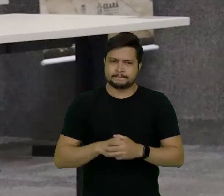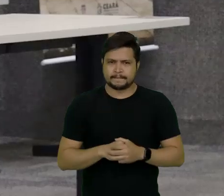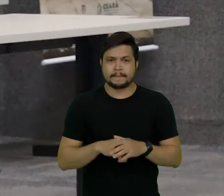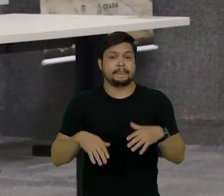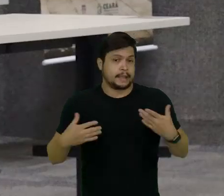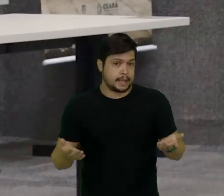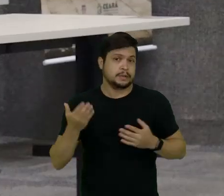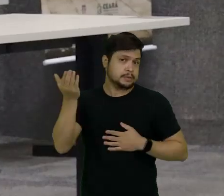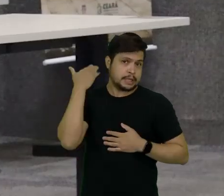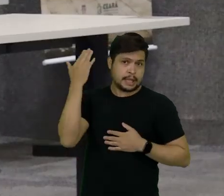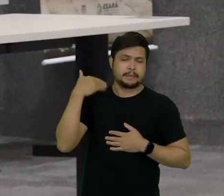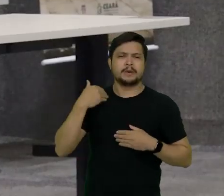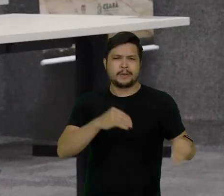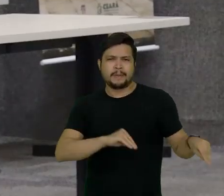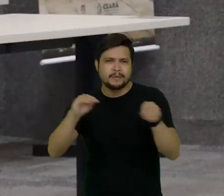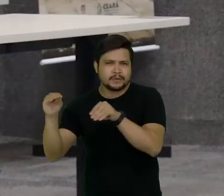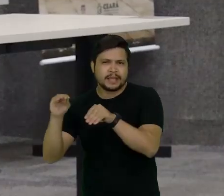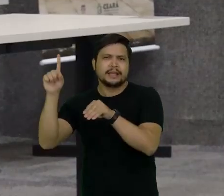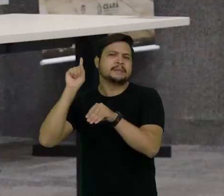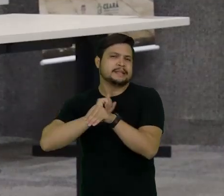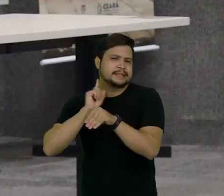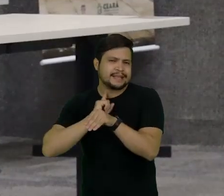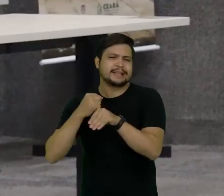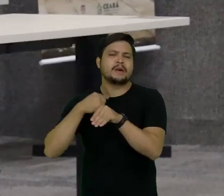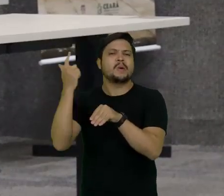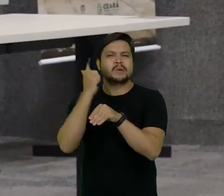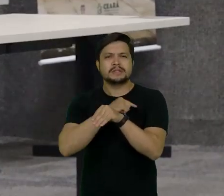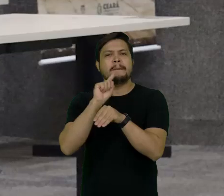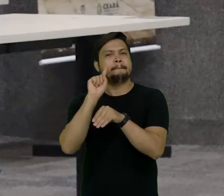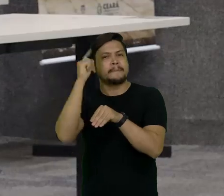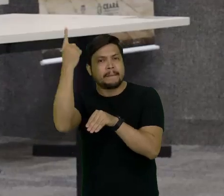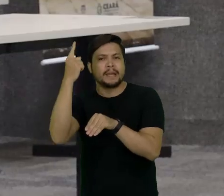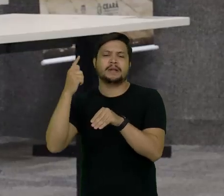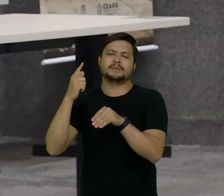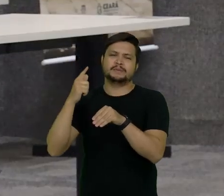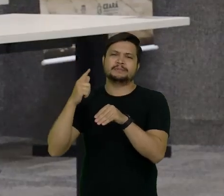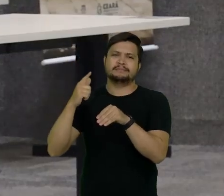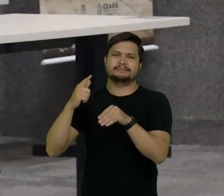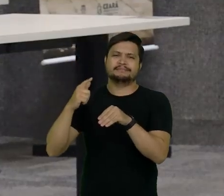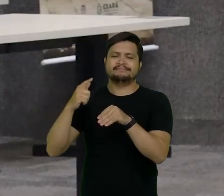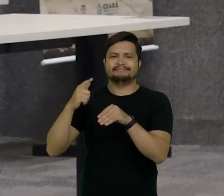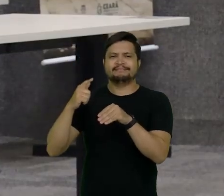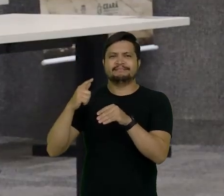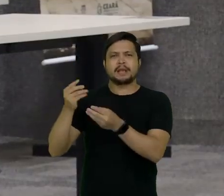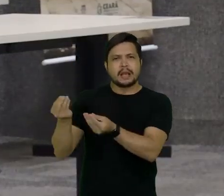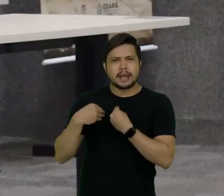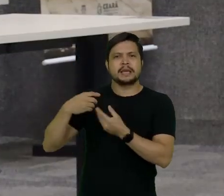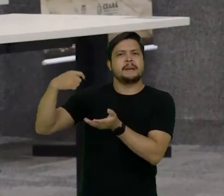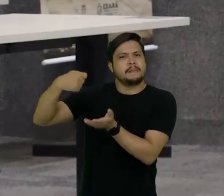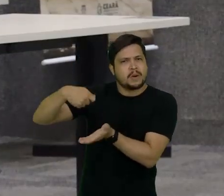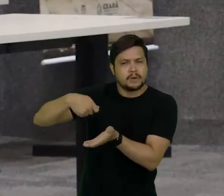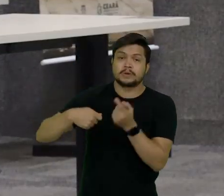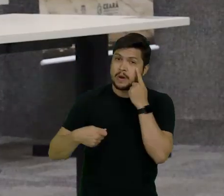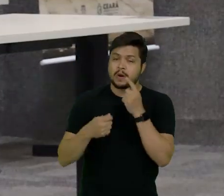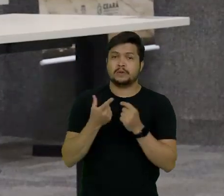muito importante. E aí, quando eu fui, lá naquele tempo que eu fui para Viçosa, tirei primeiro lugar, não sei o quê, ganhei bolsa, todo mundo achava